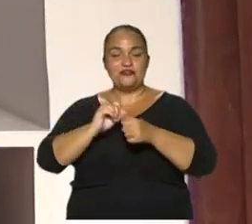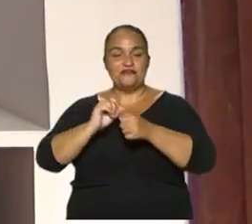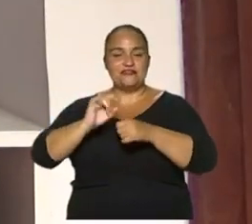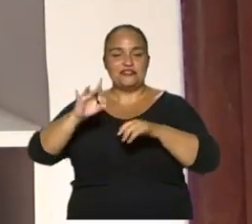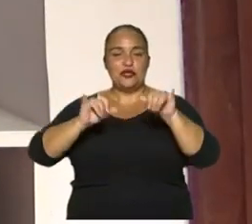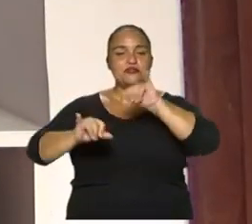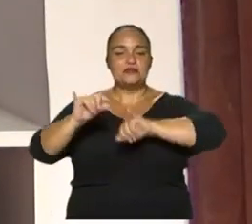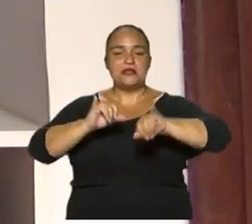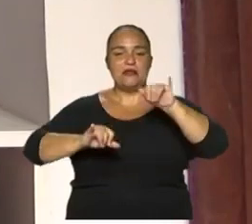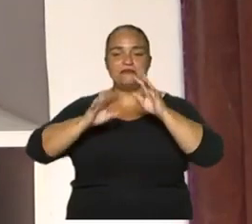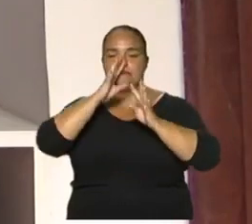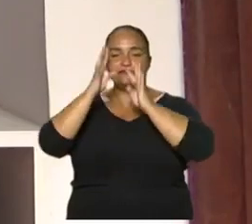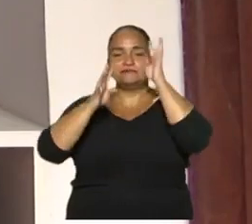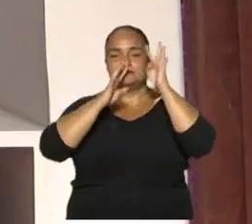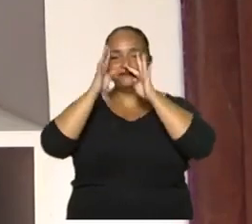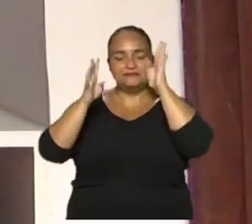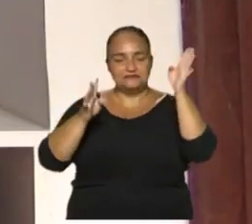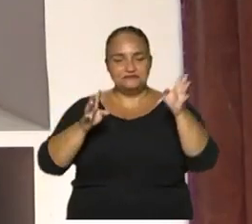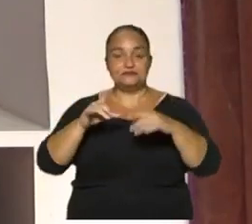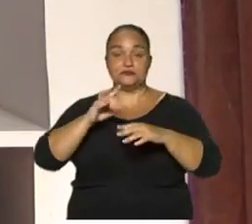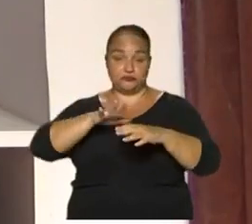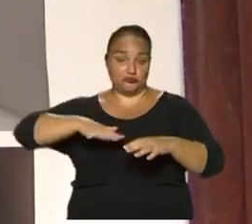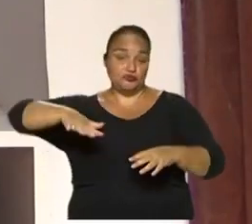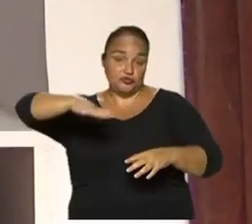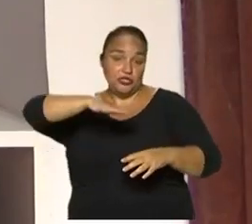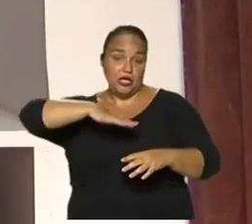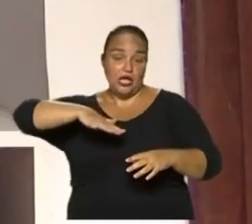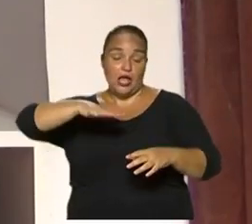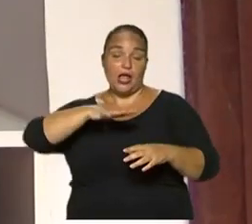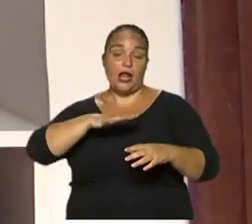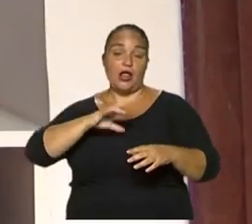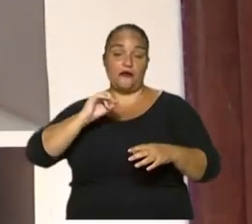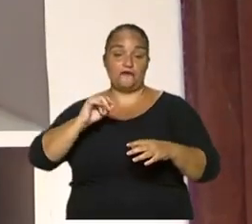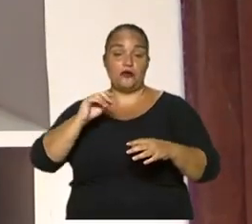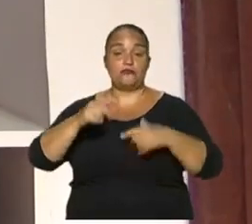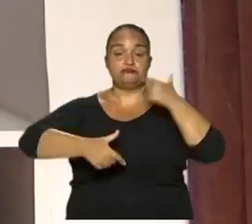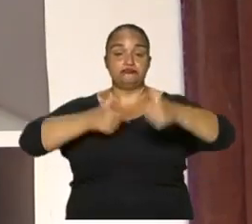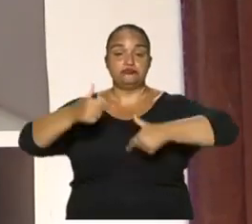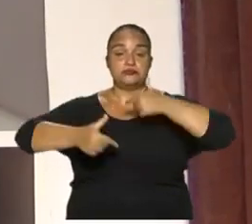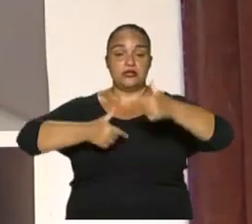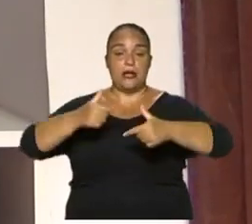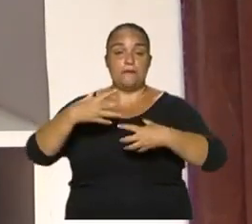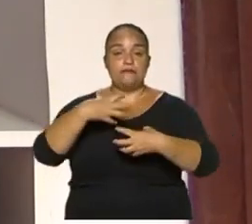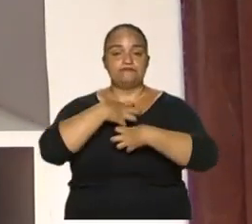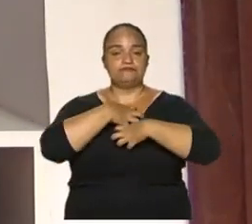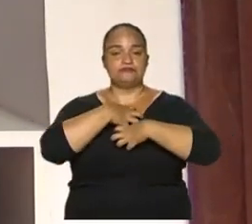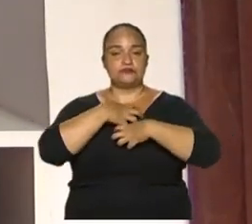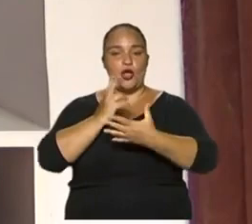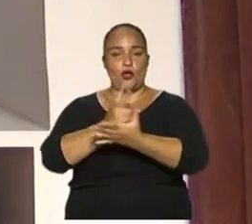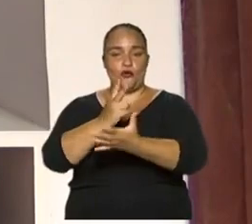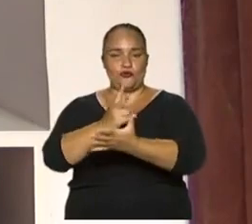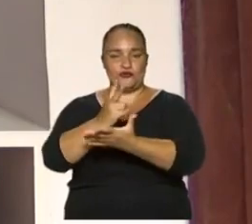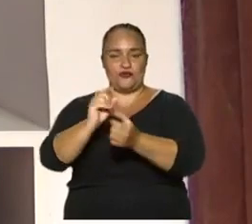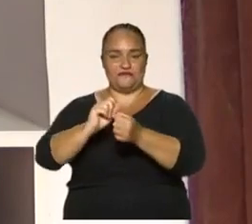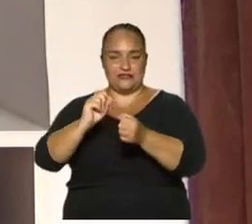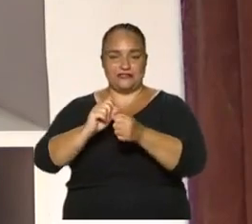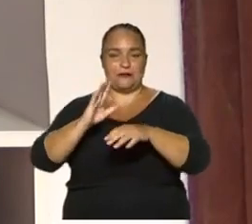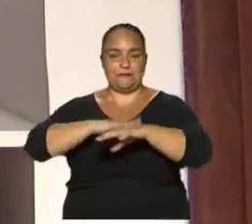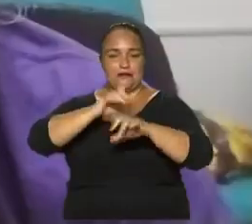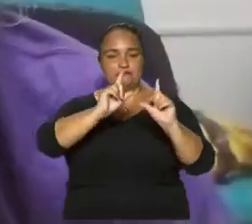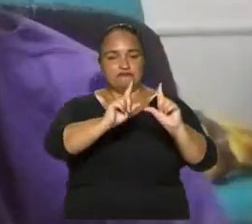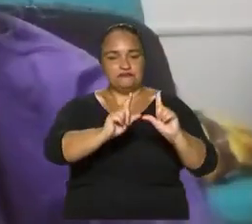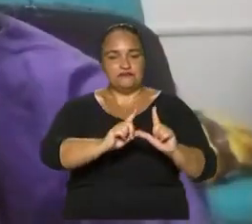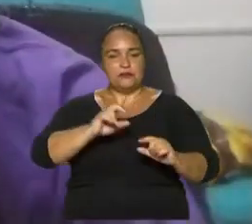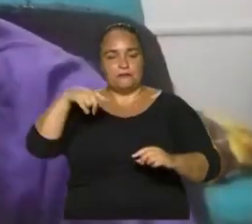experimento por fazer. Então, no geral, foi um trabalho que realmente me inspirou a continuar fazendo mais quadrinhos